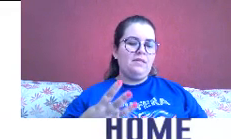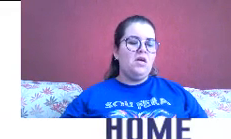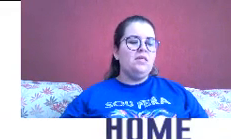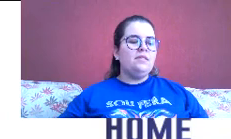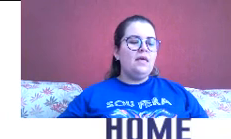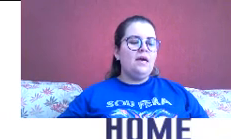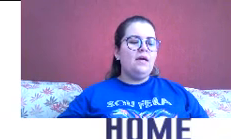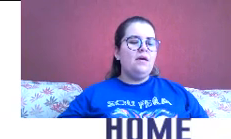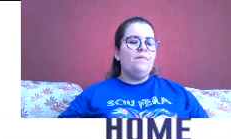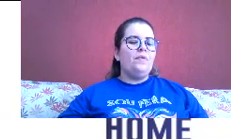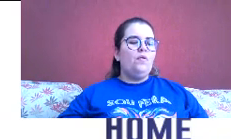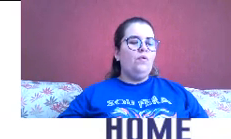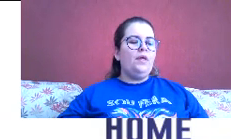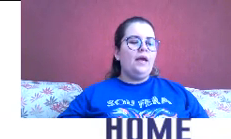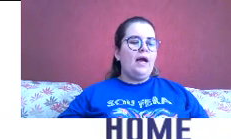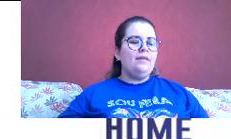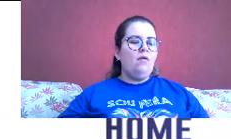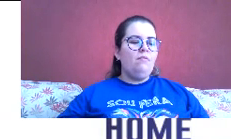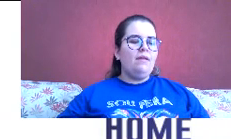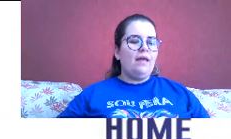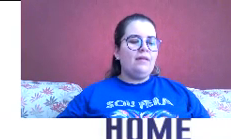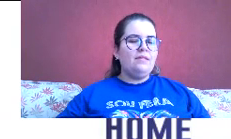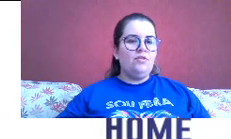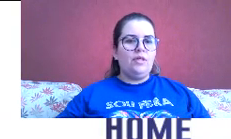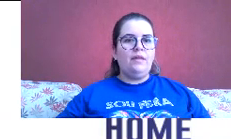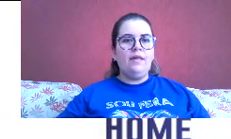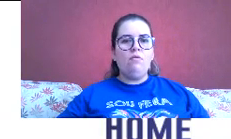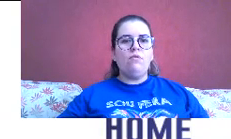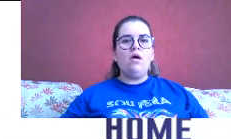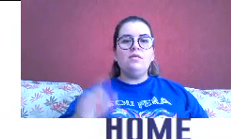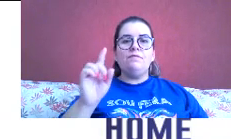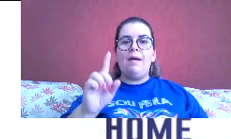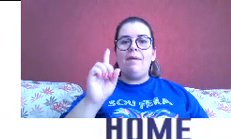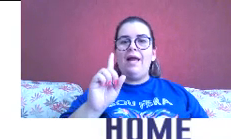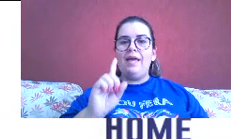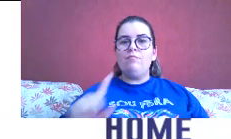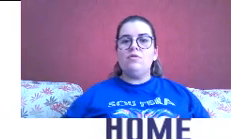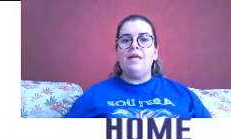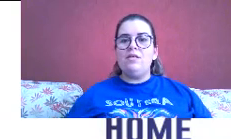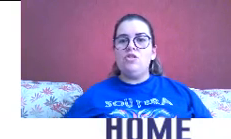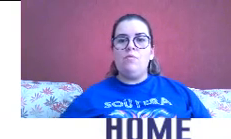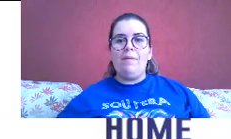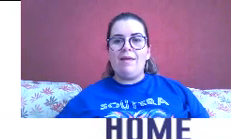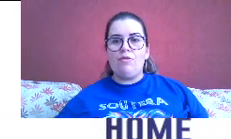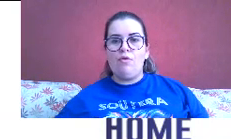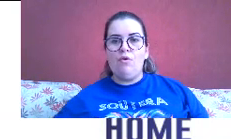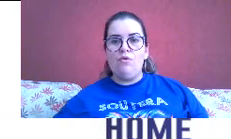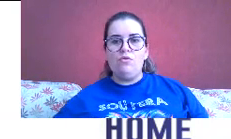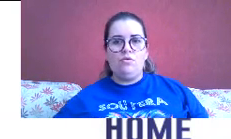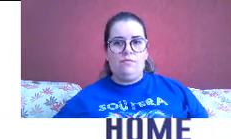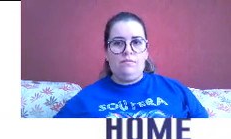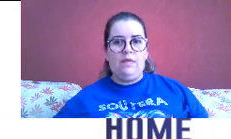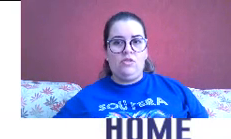partes siga o que cada uma delas indica então nós trabalharemos neste